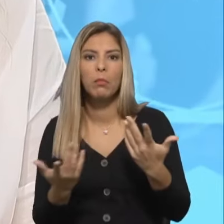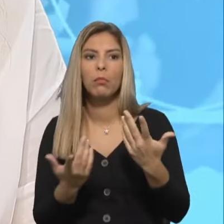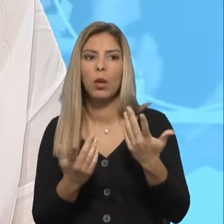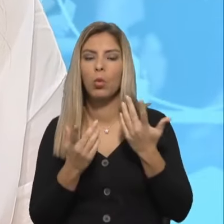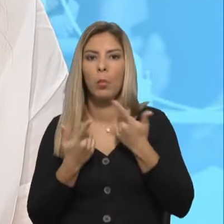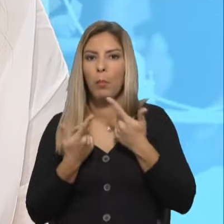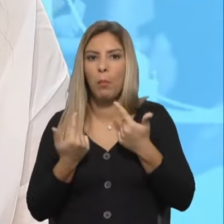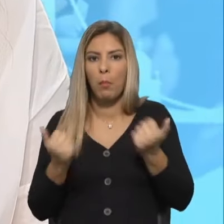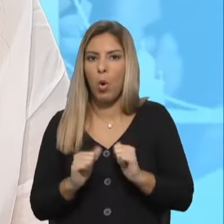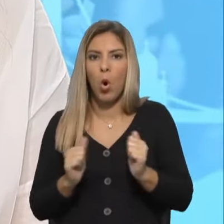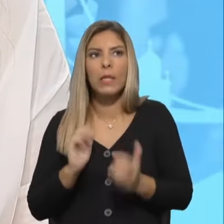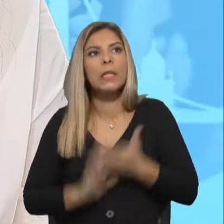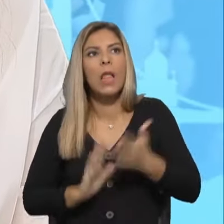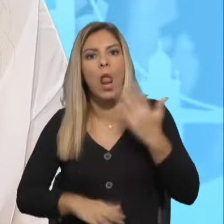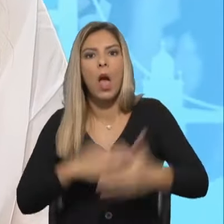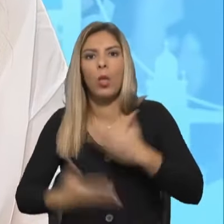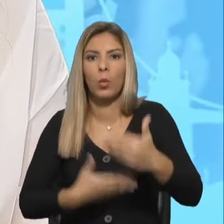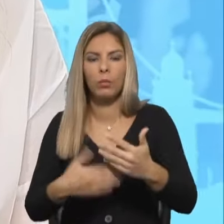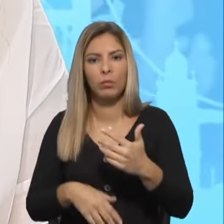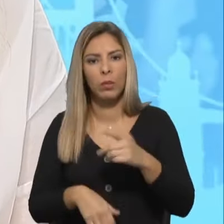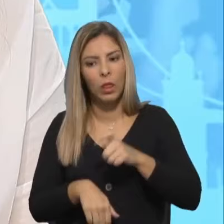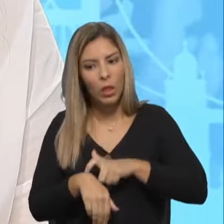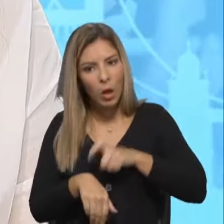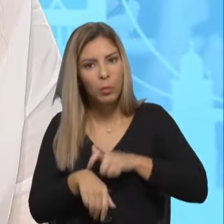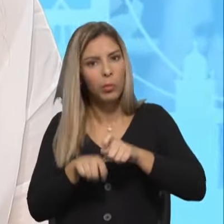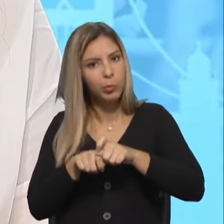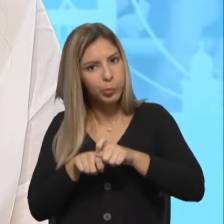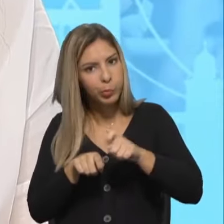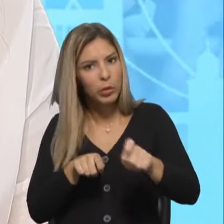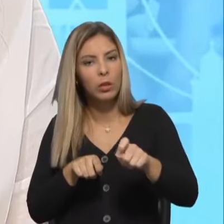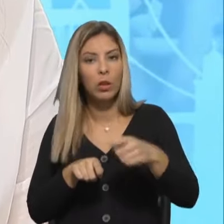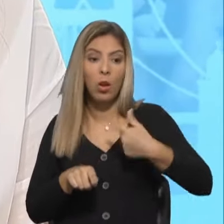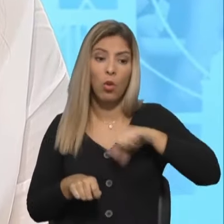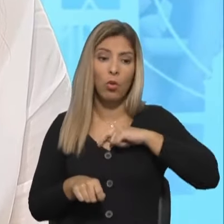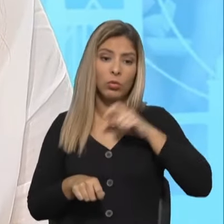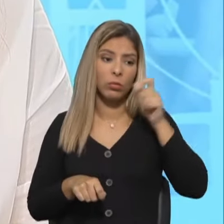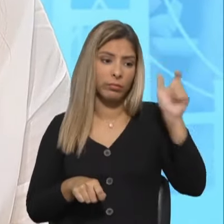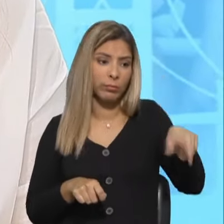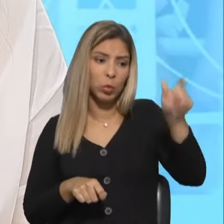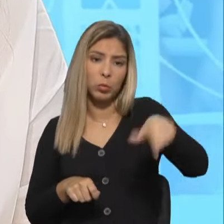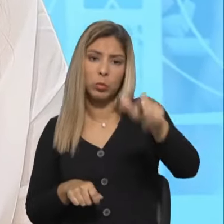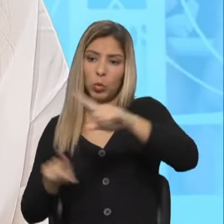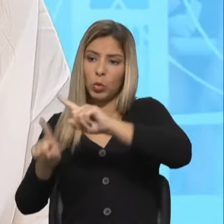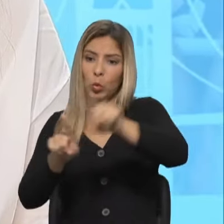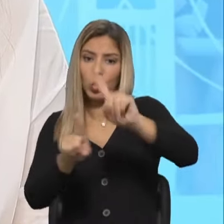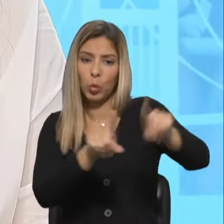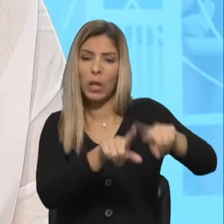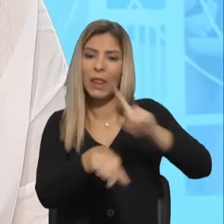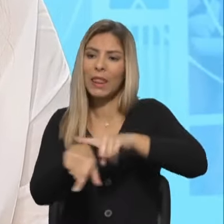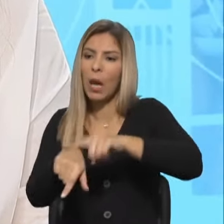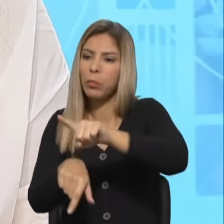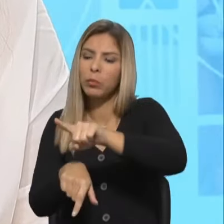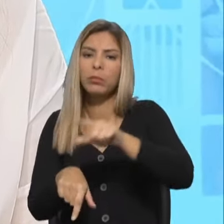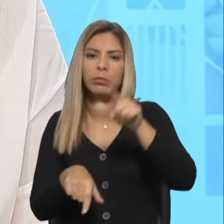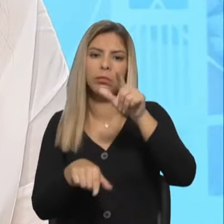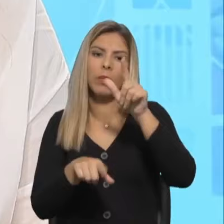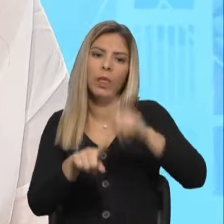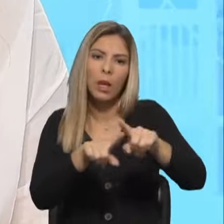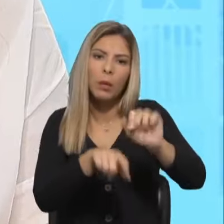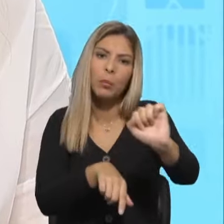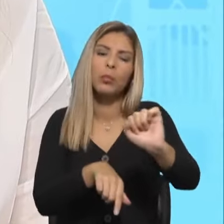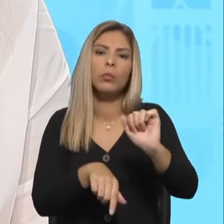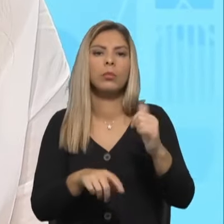acelerado o luto tem o seu tempo e todos nós temos o nosso tempo do luto portanto hh é um processo Universal na